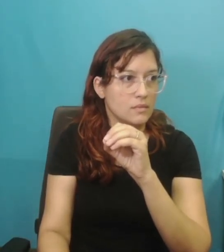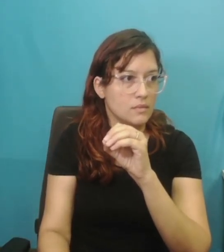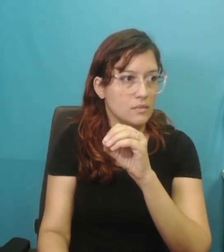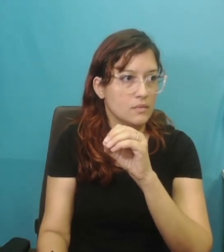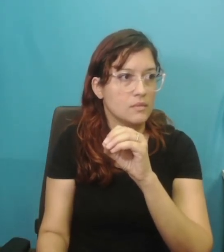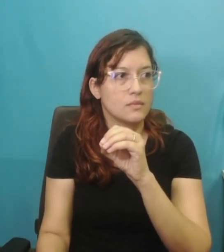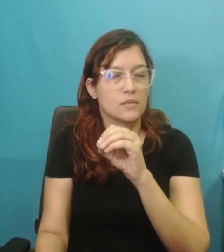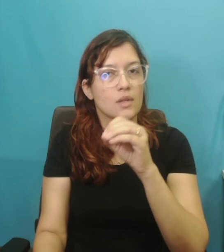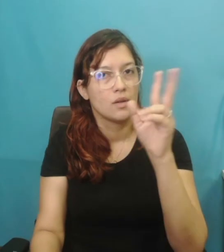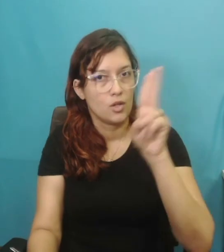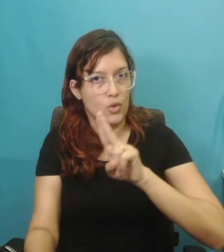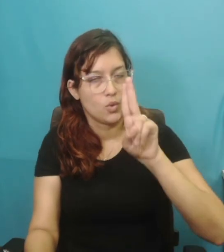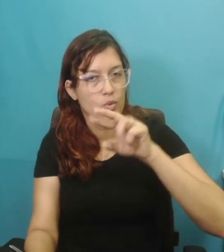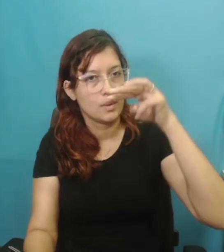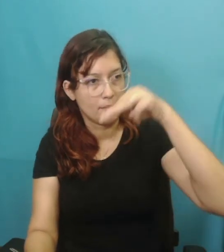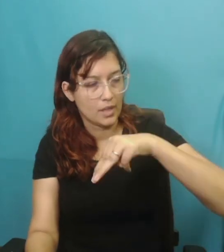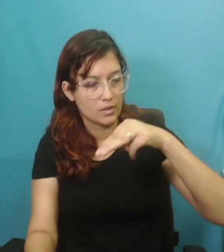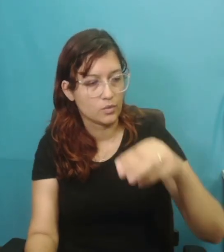0,05.